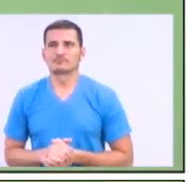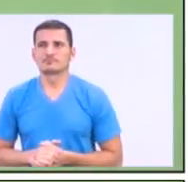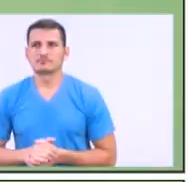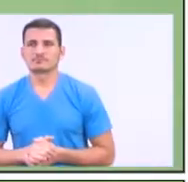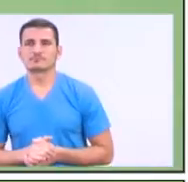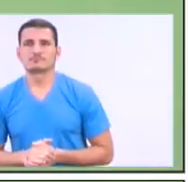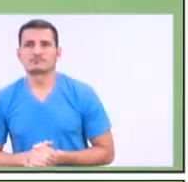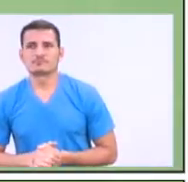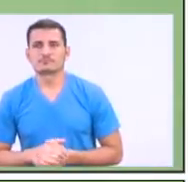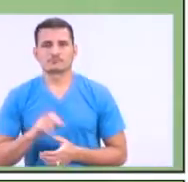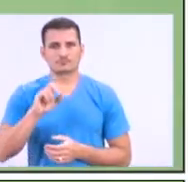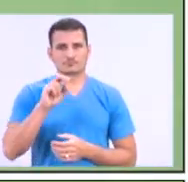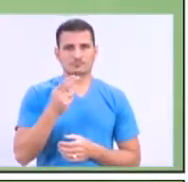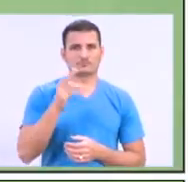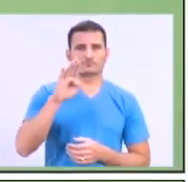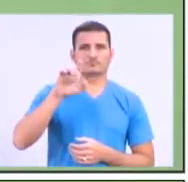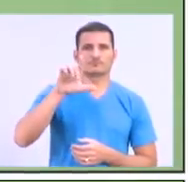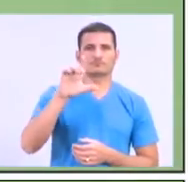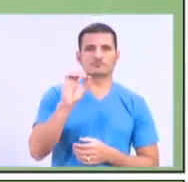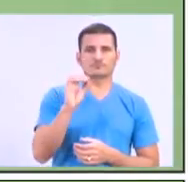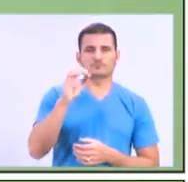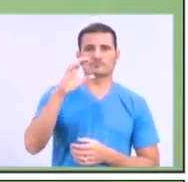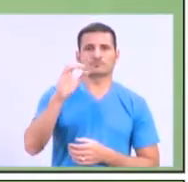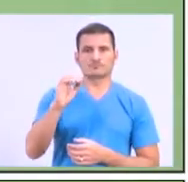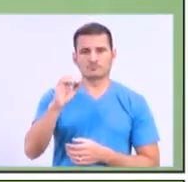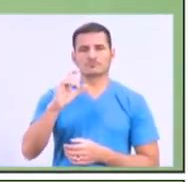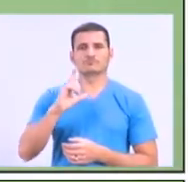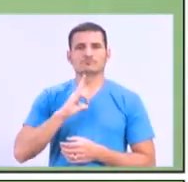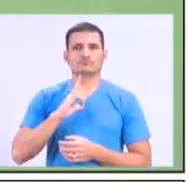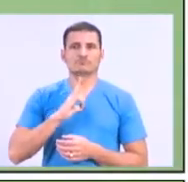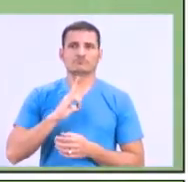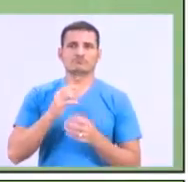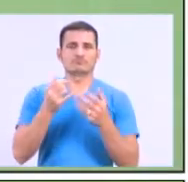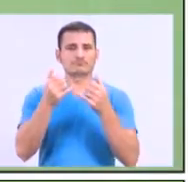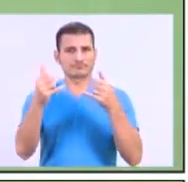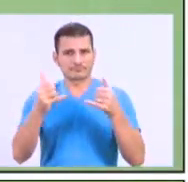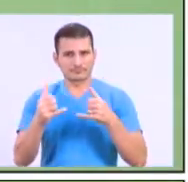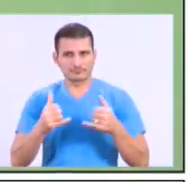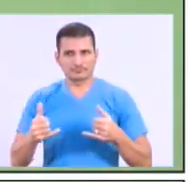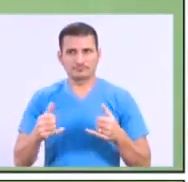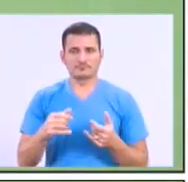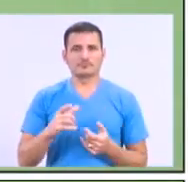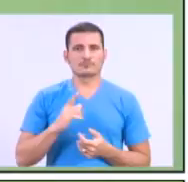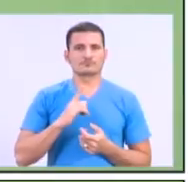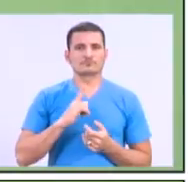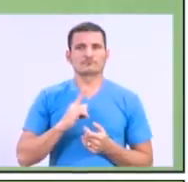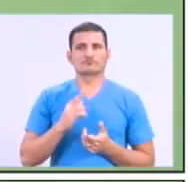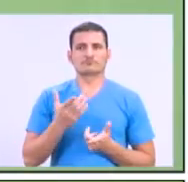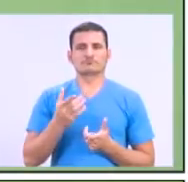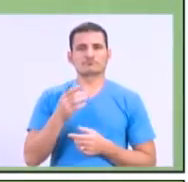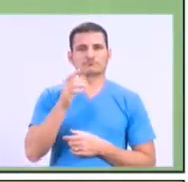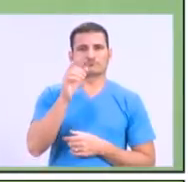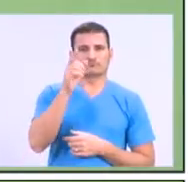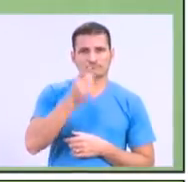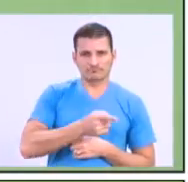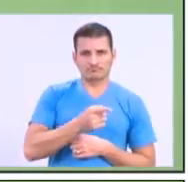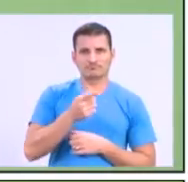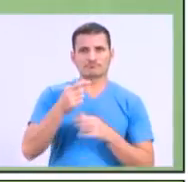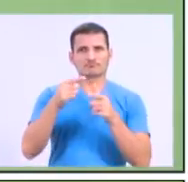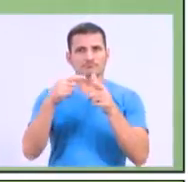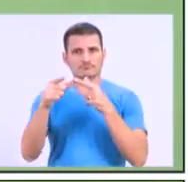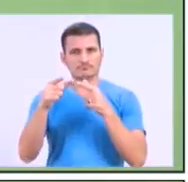são comentários que têm mais de uma linha, e eles são delimitados por /* e */, né? Abre